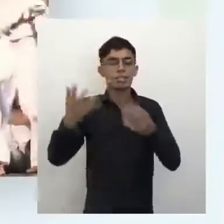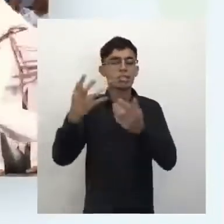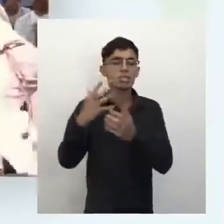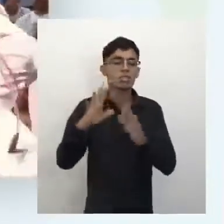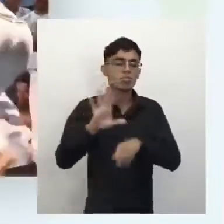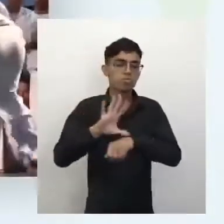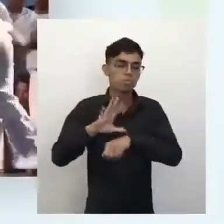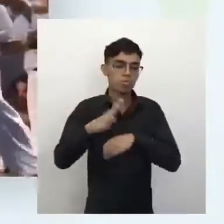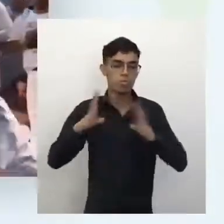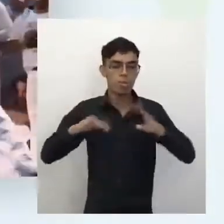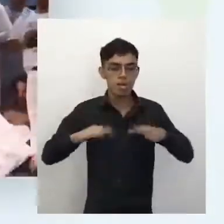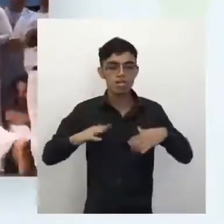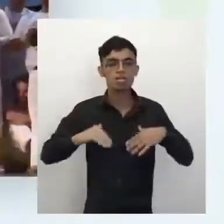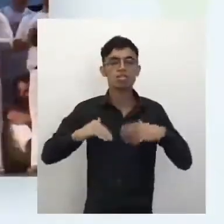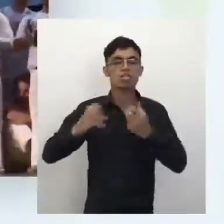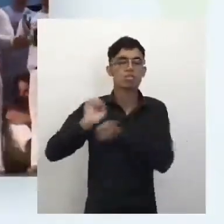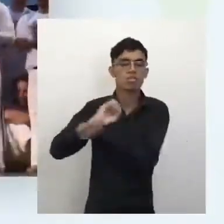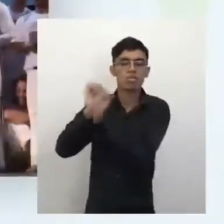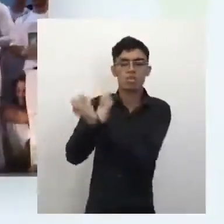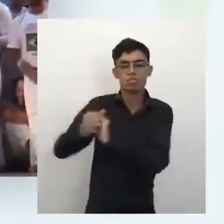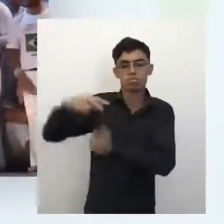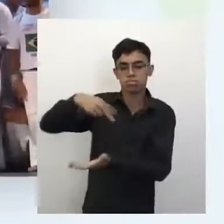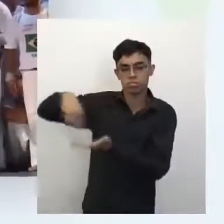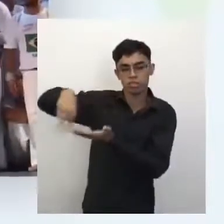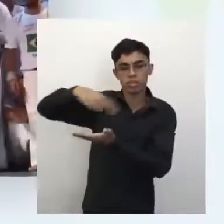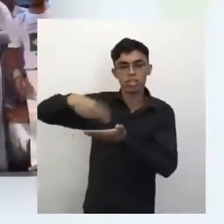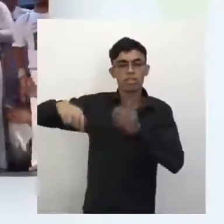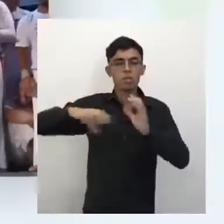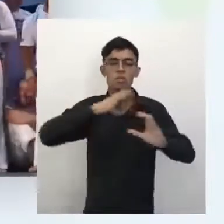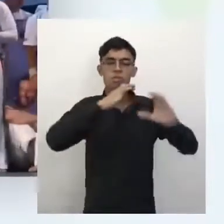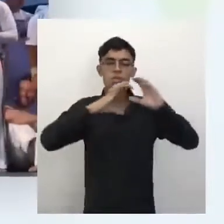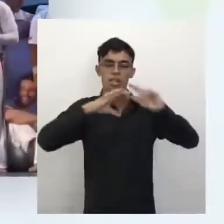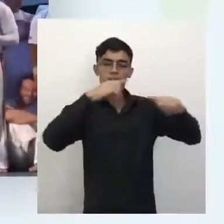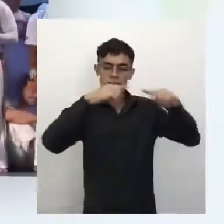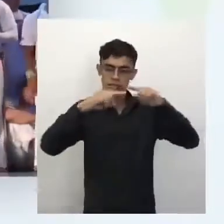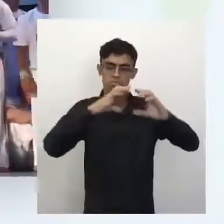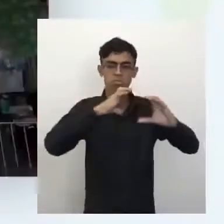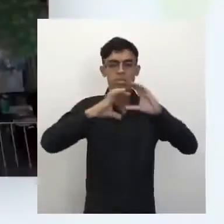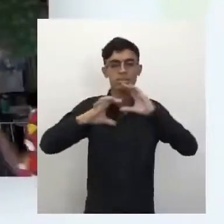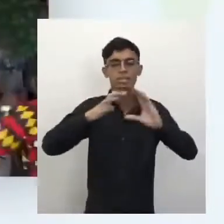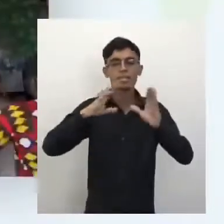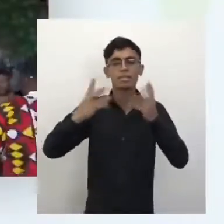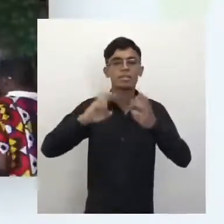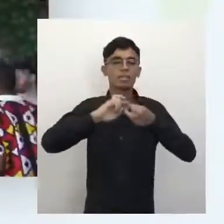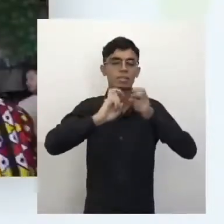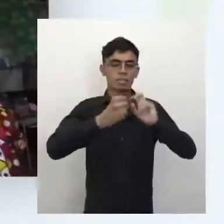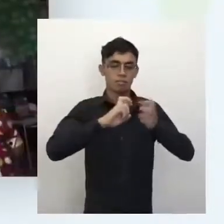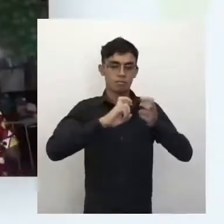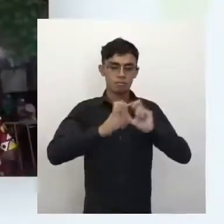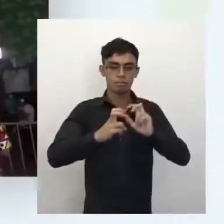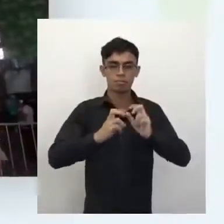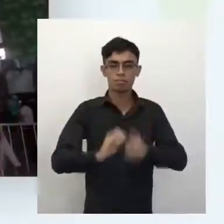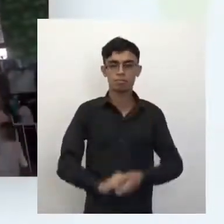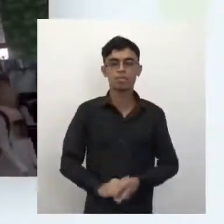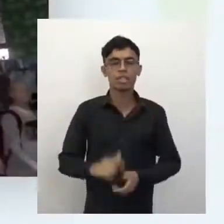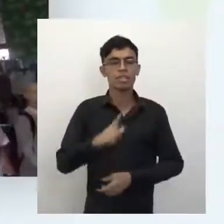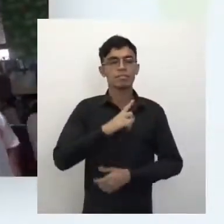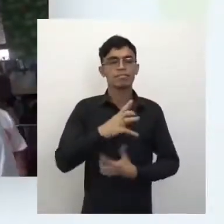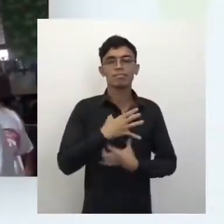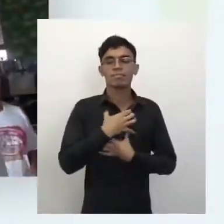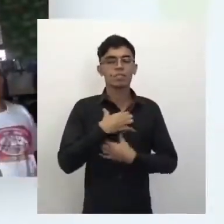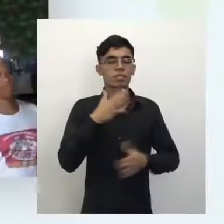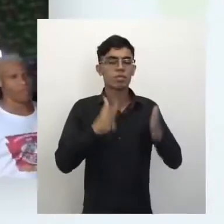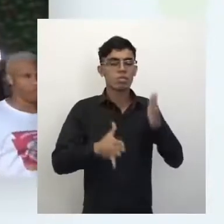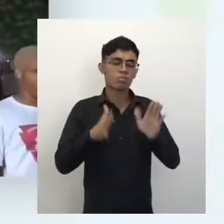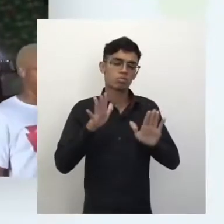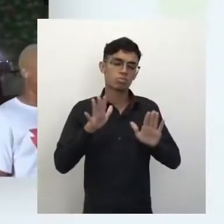escravos, eles cantavam, eles dançavam. Então a capoeira realmente é o que o momento determina. Tem momentos que eu tenho que ser um